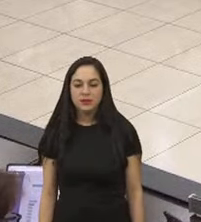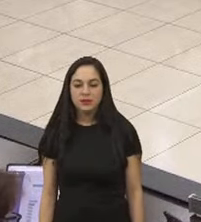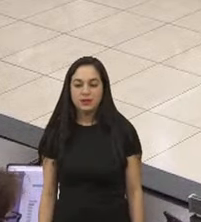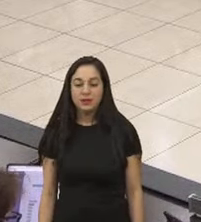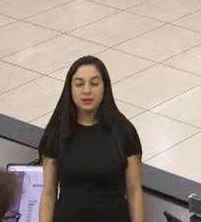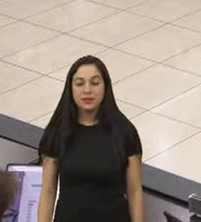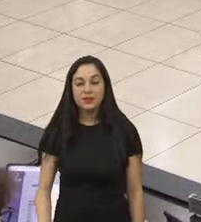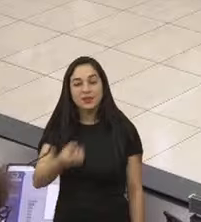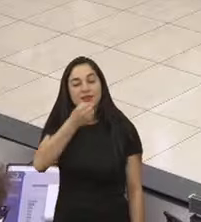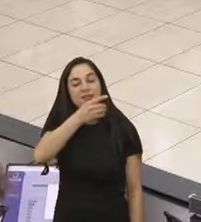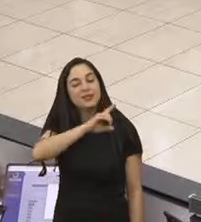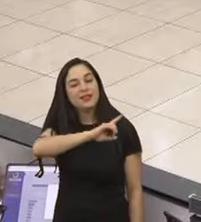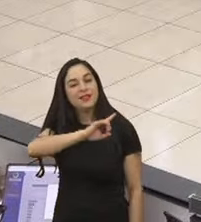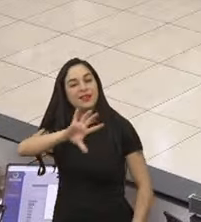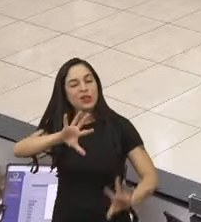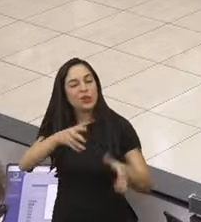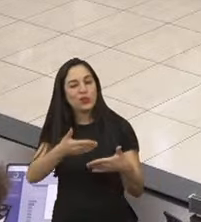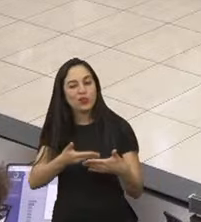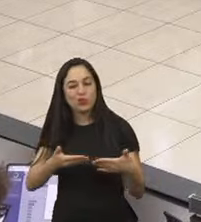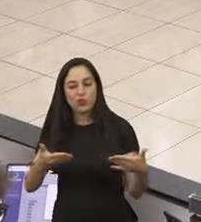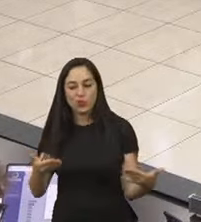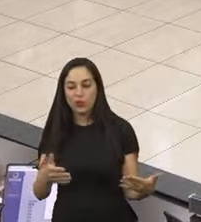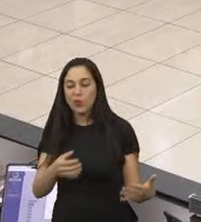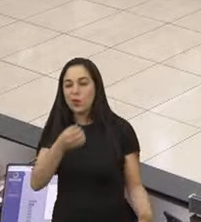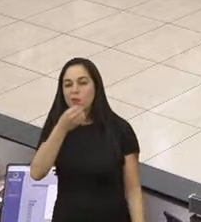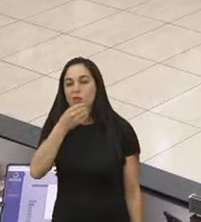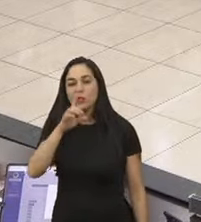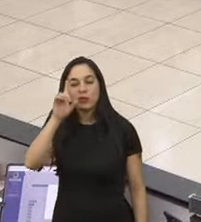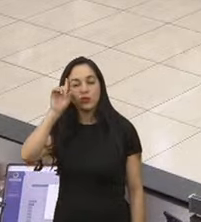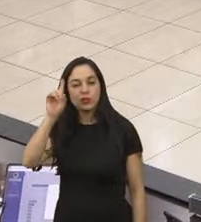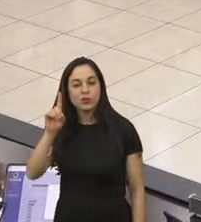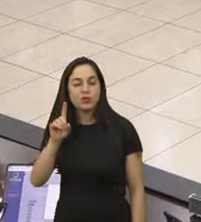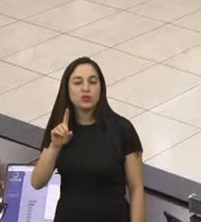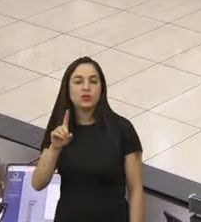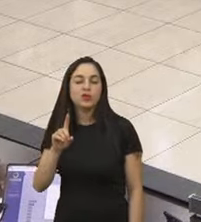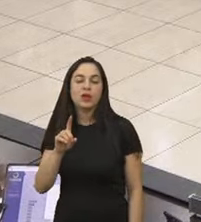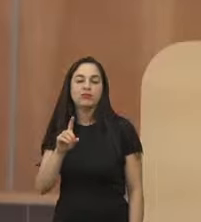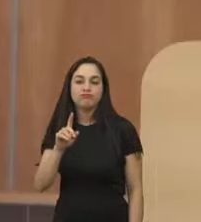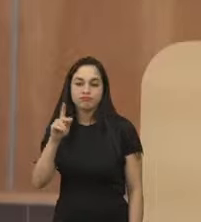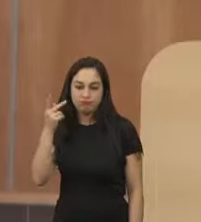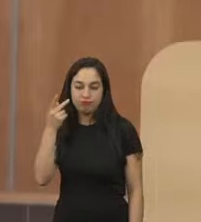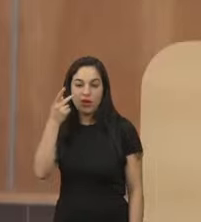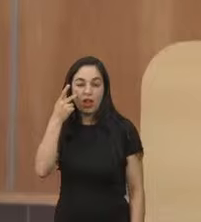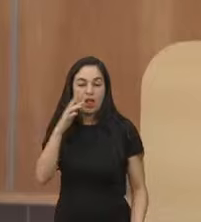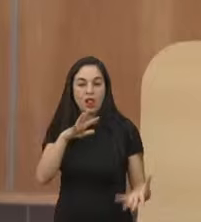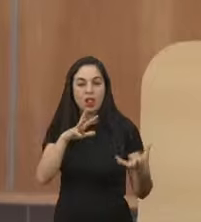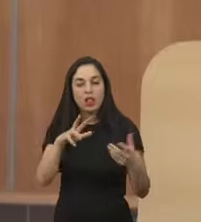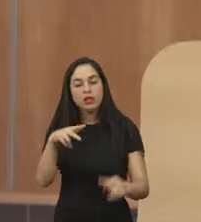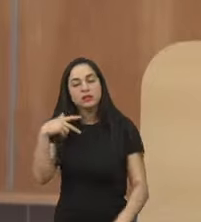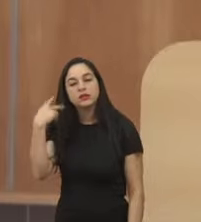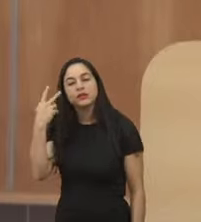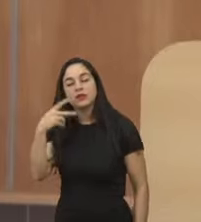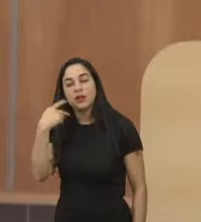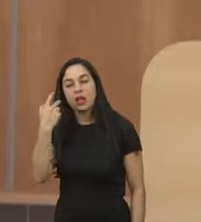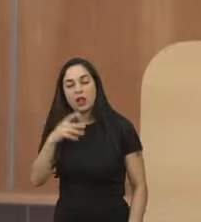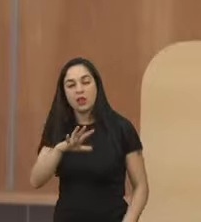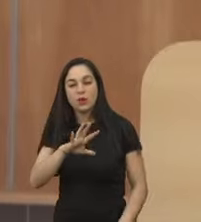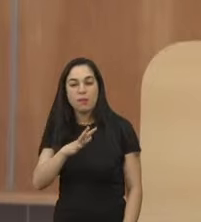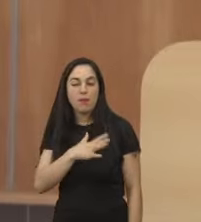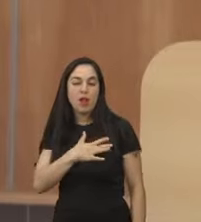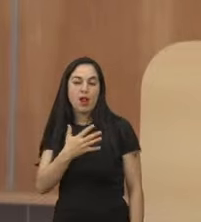Bom dia a todos, bom dia à mesa, aí na pessoa do presidente Paulinho do Esporte, bom dia a todos os vereadores, bom dia aos meus novos